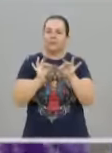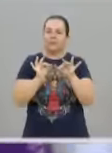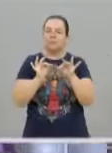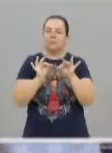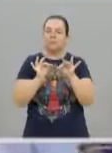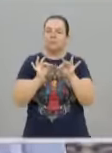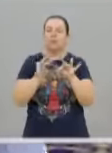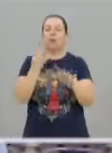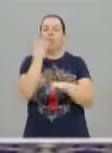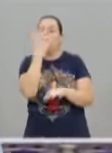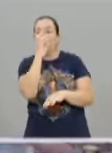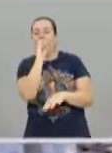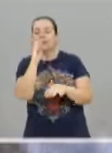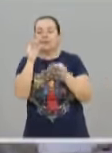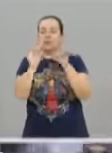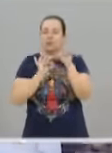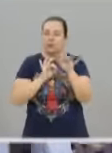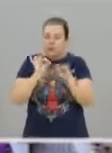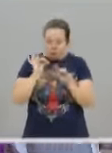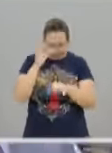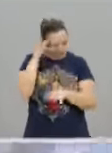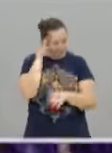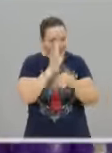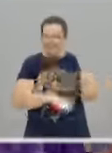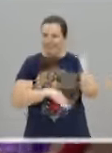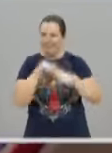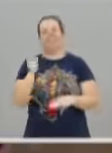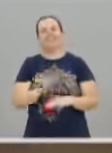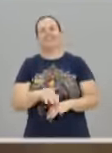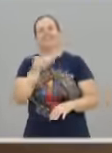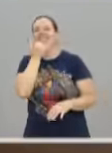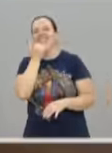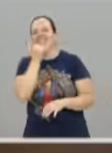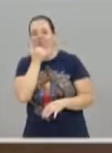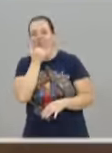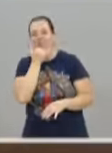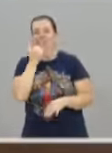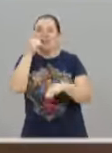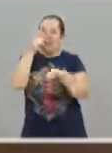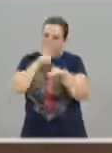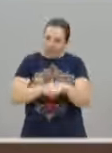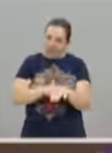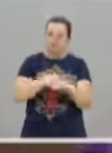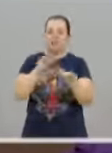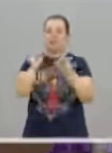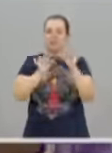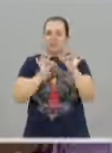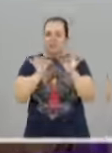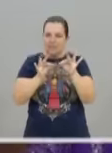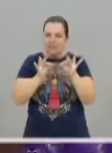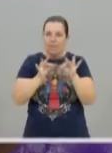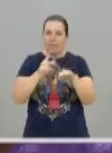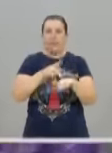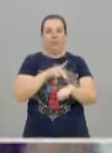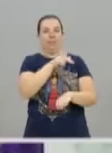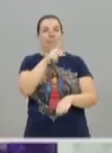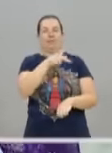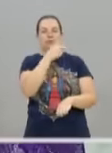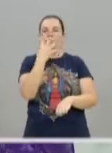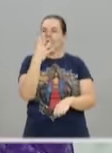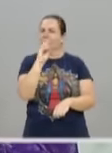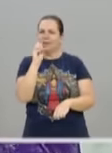tudo isso nós somos tudo isso deve nos mostrar o grande poder de